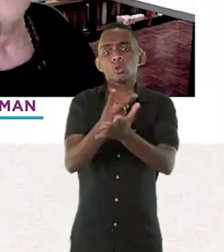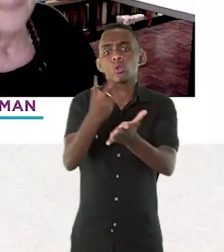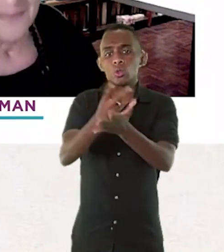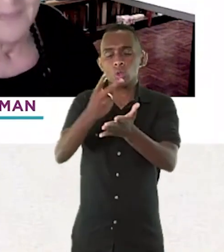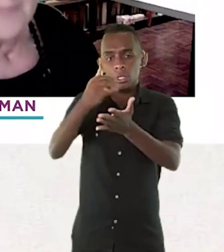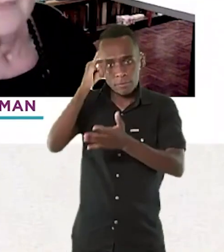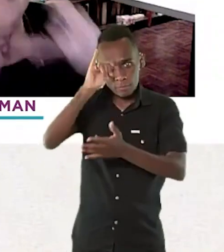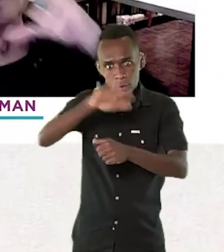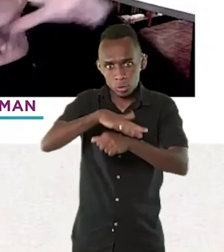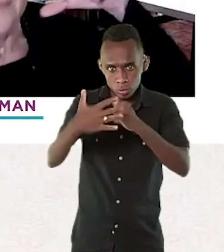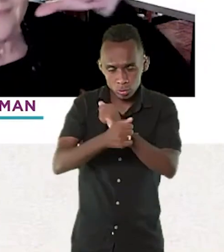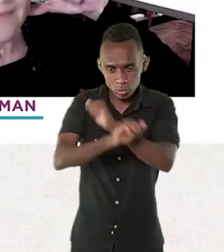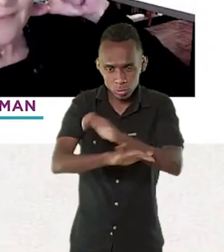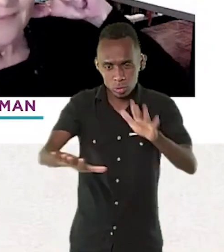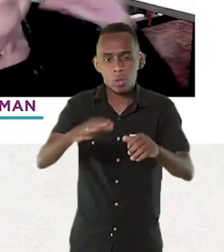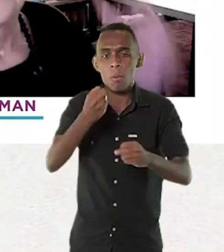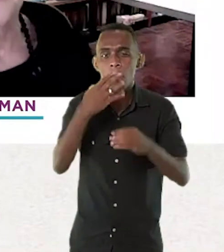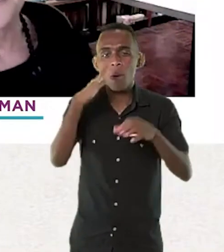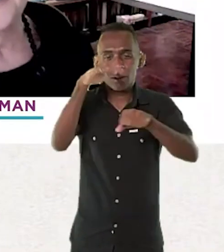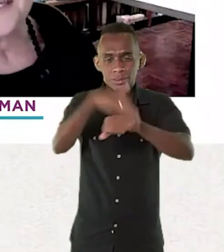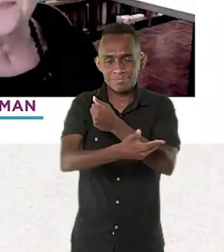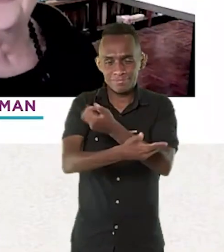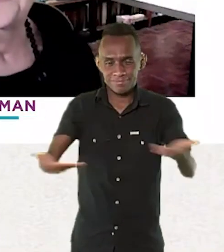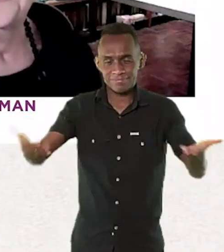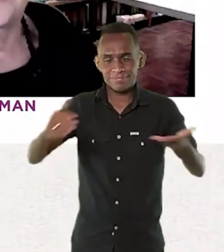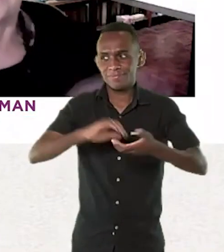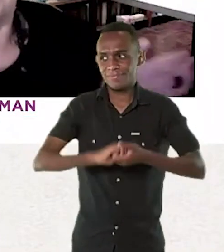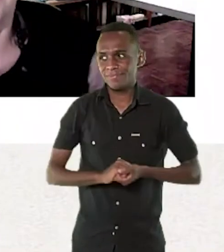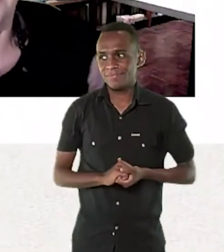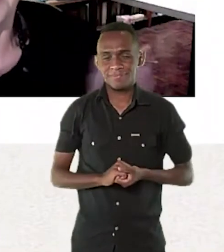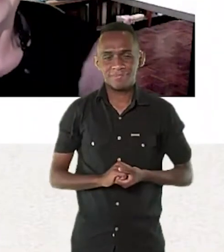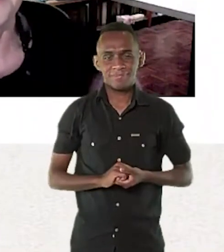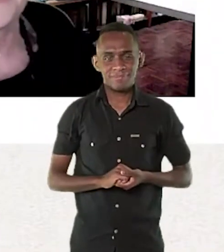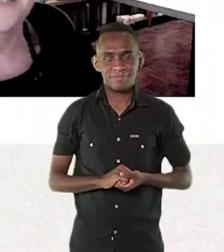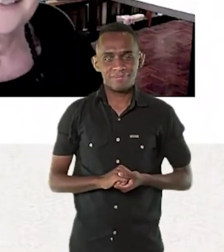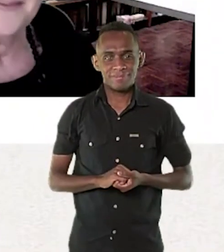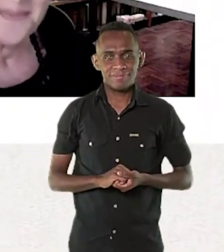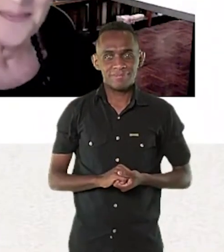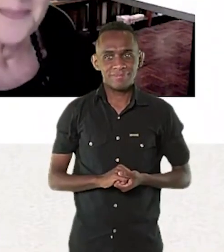protejam-se. Boa noite. Máscara. Máscara.